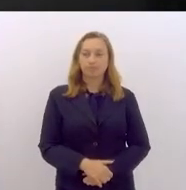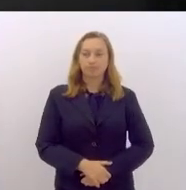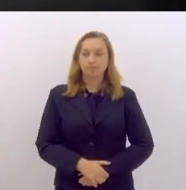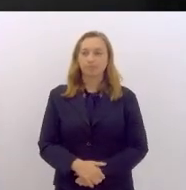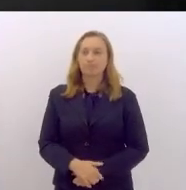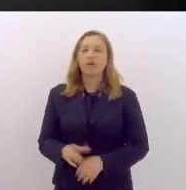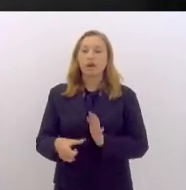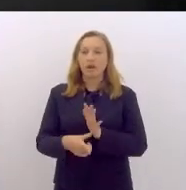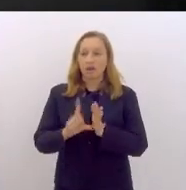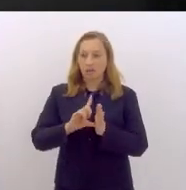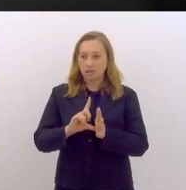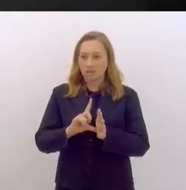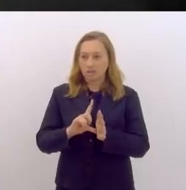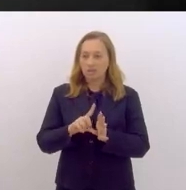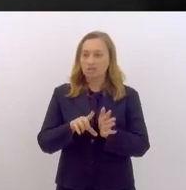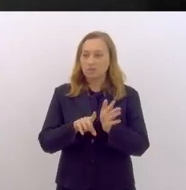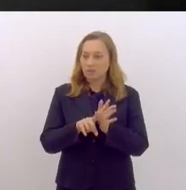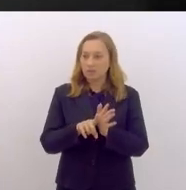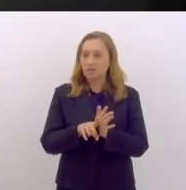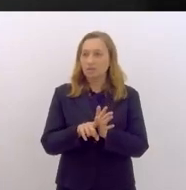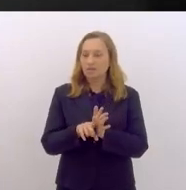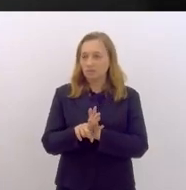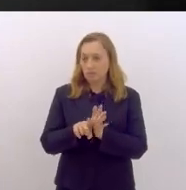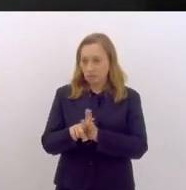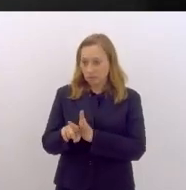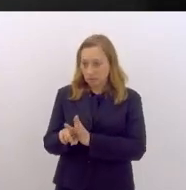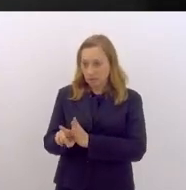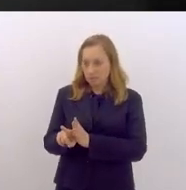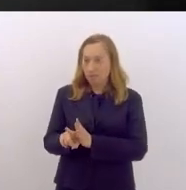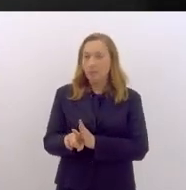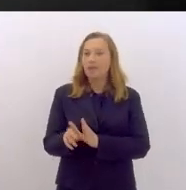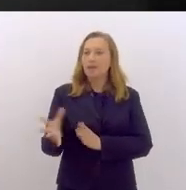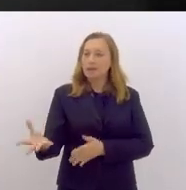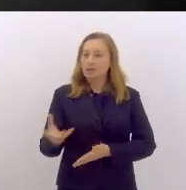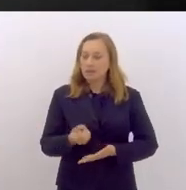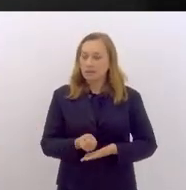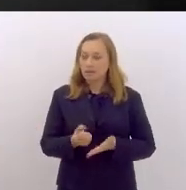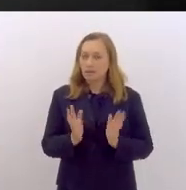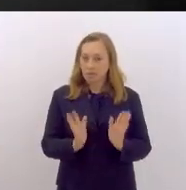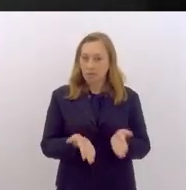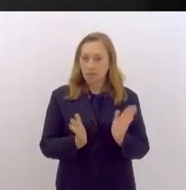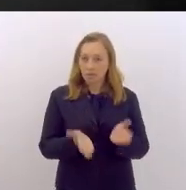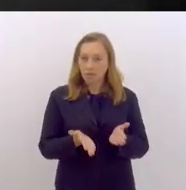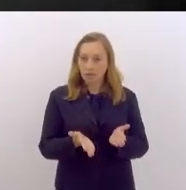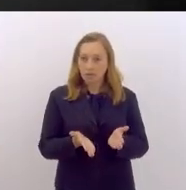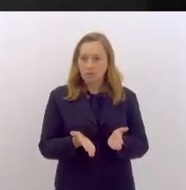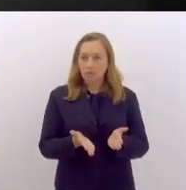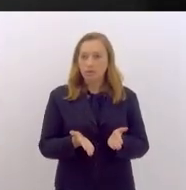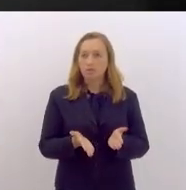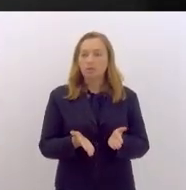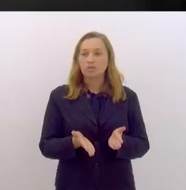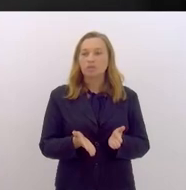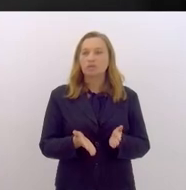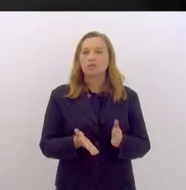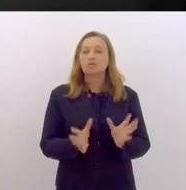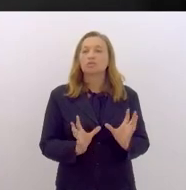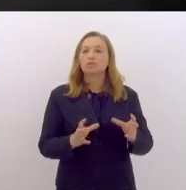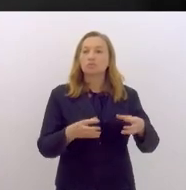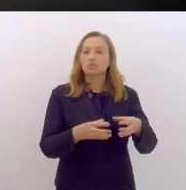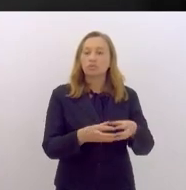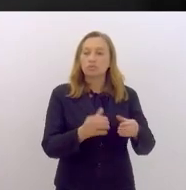Eu, antes de colher os pareceres, eu acabei de receber os presidentes das torcidas